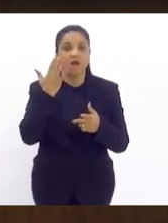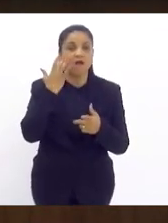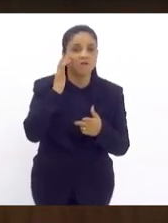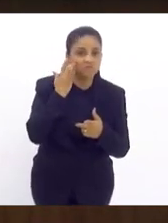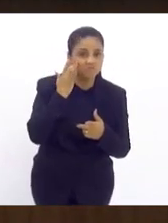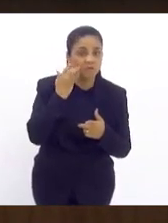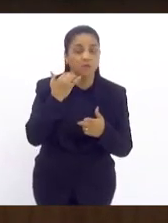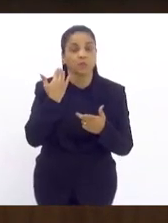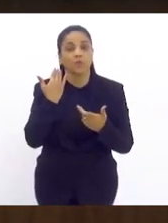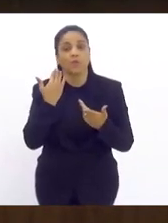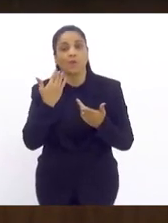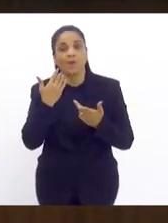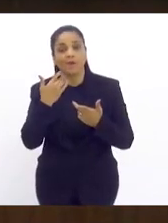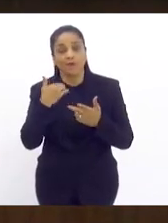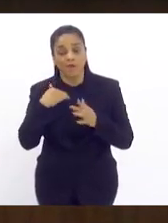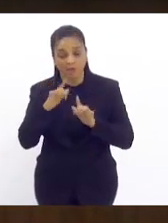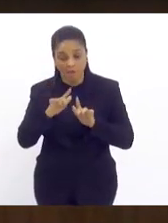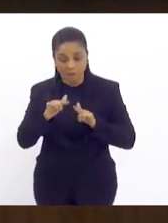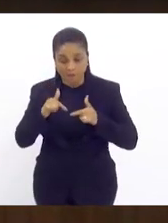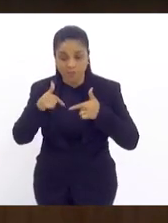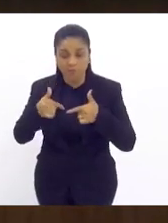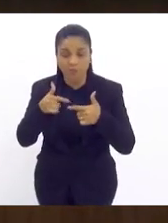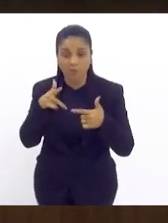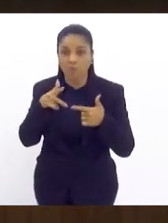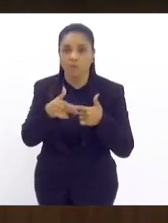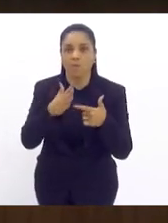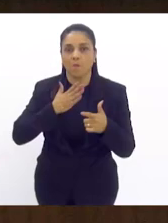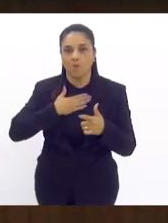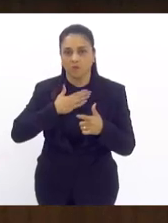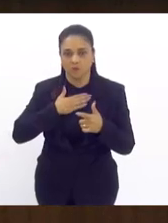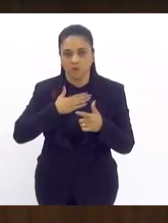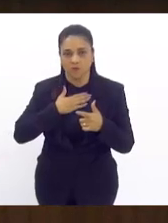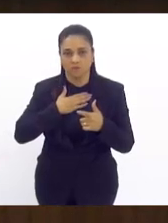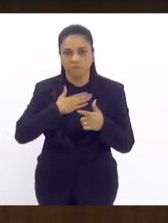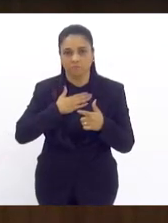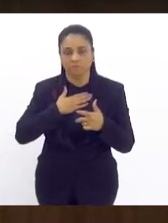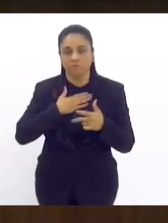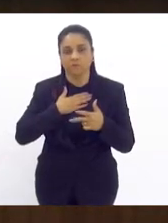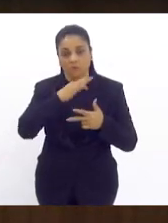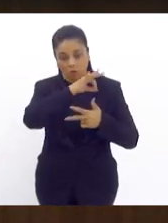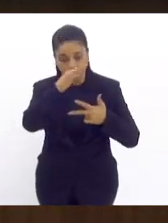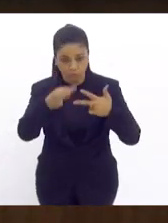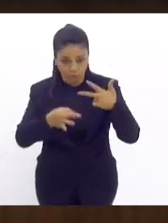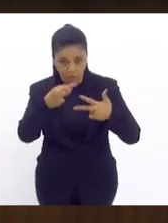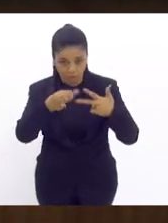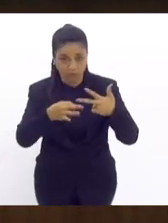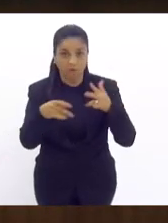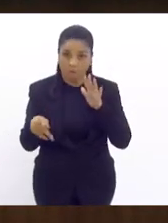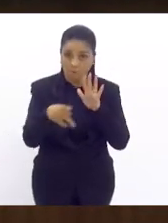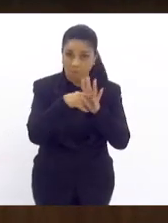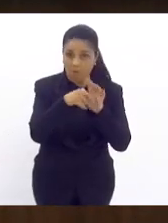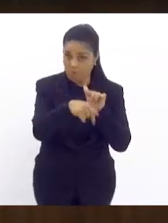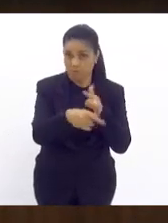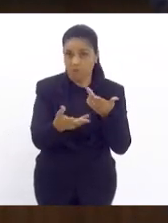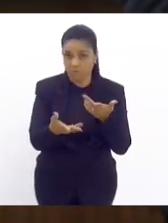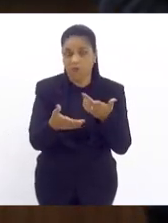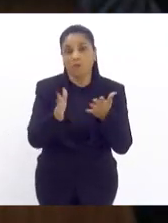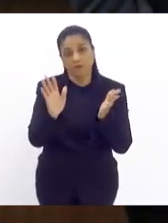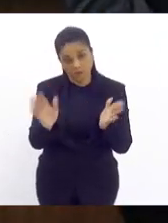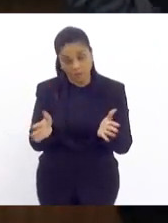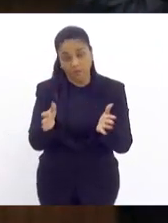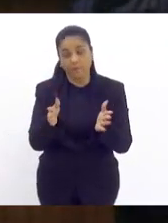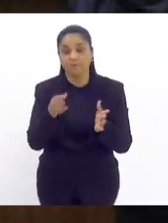impedindo a minha atuação parlamentar para isso Exatamente exatamente